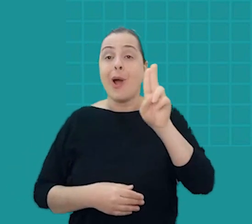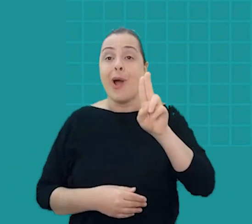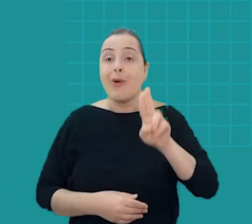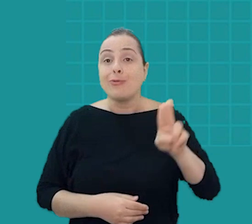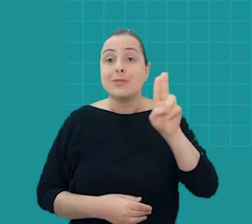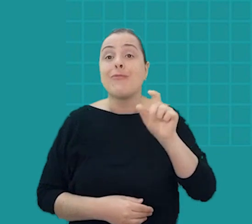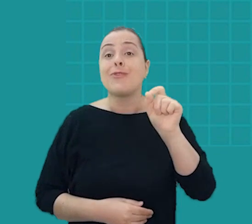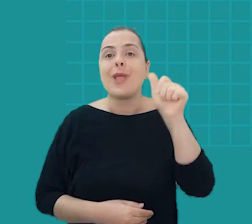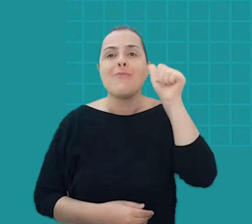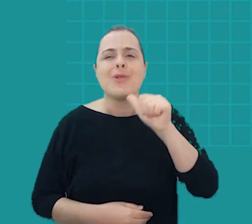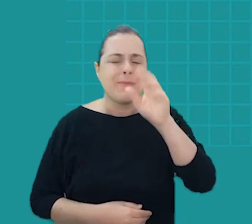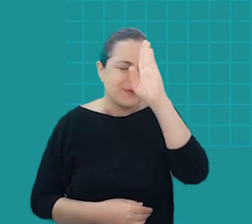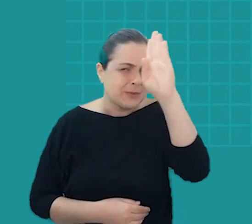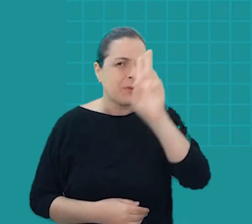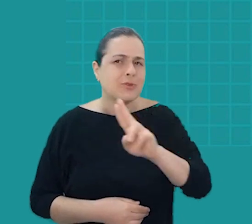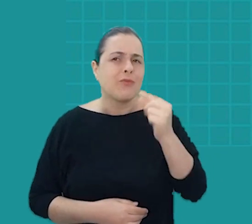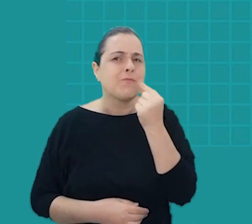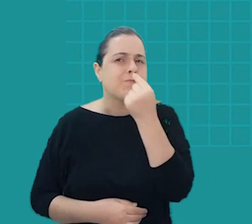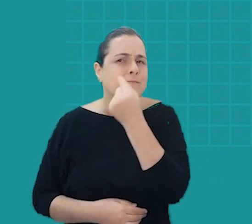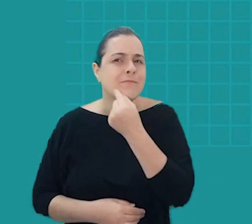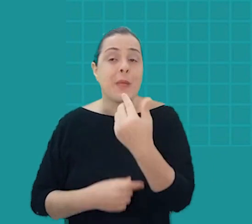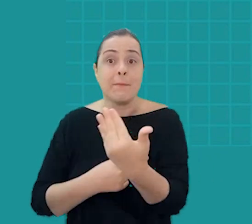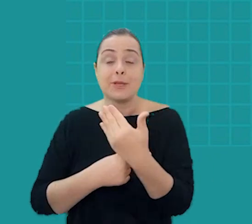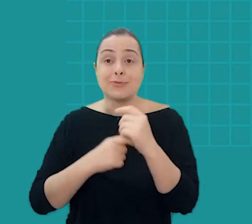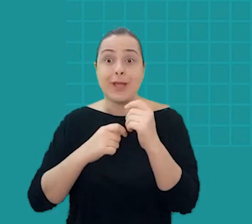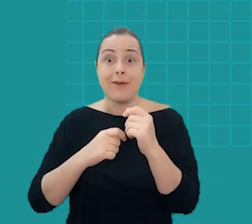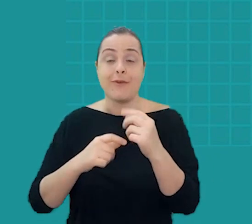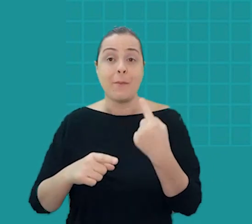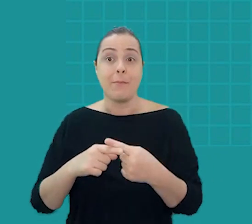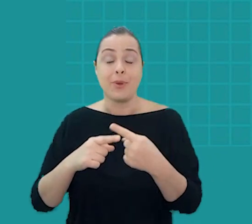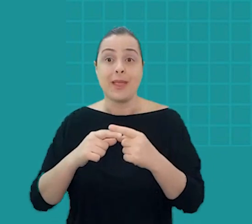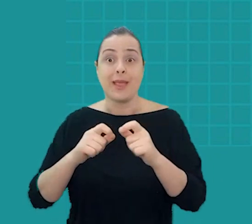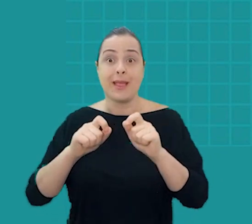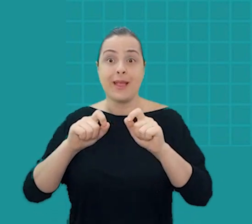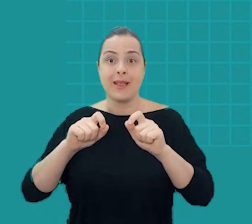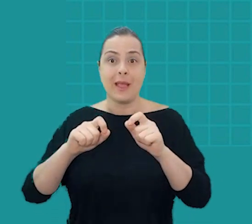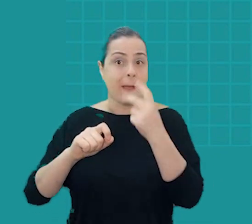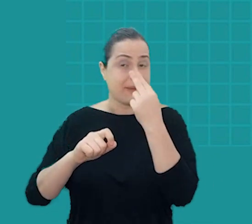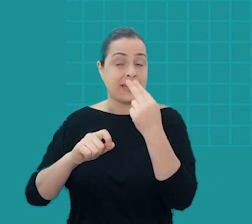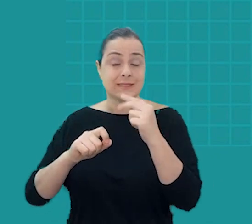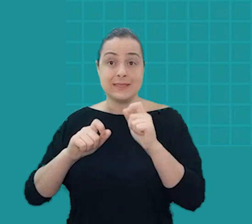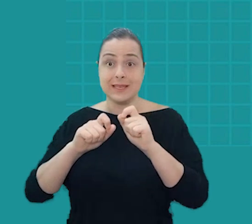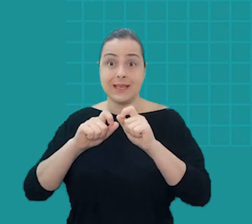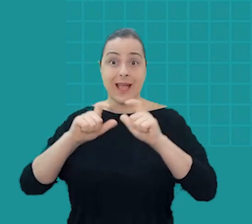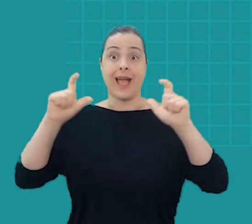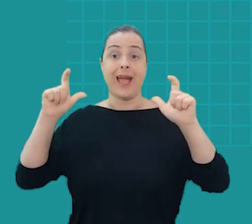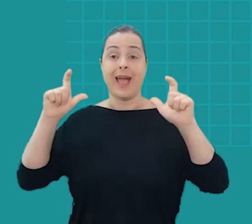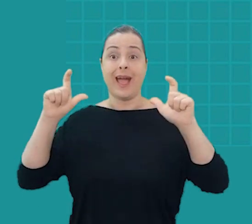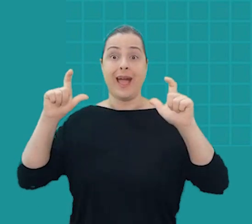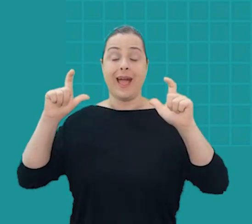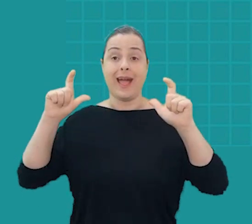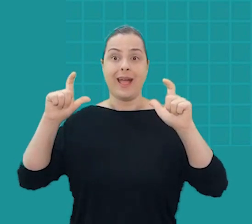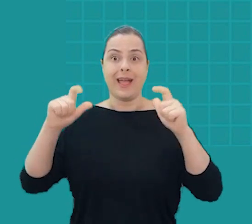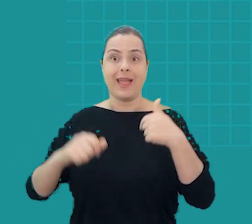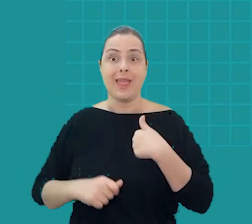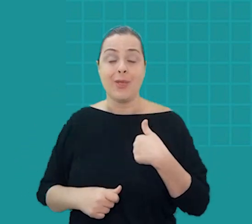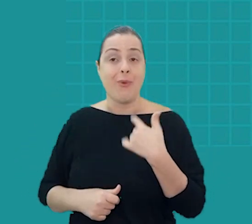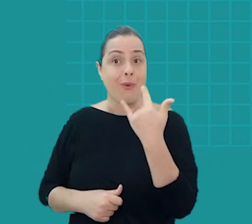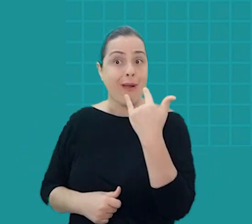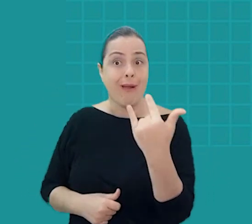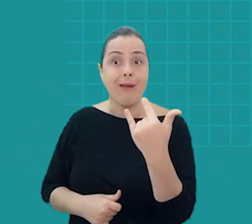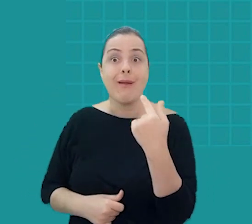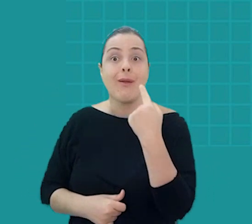eu aprendesse a ler melhor os lábios, e ela nem sabia muito disso, e quando eu falava errado, ela colocava a mão